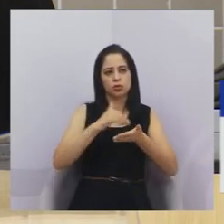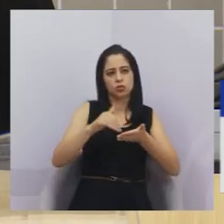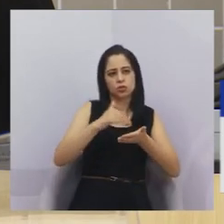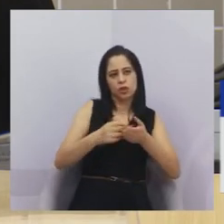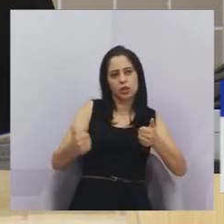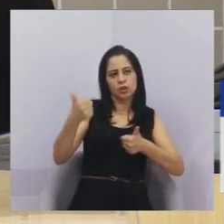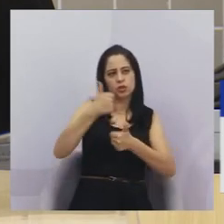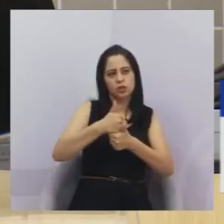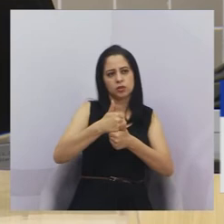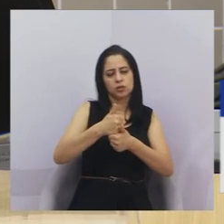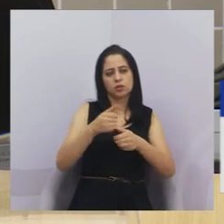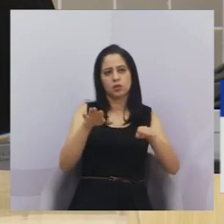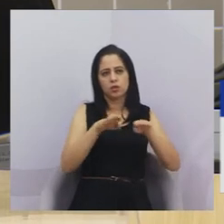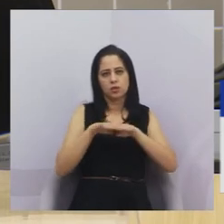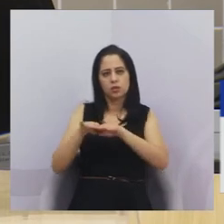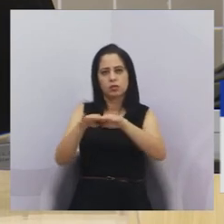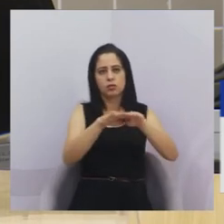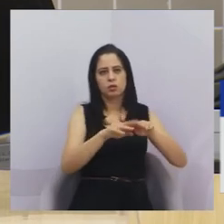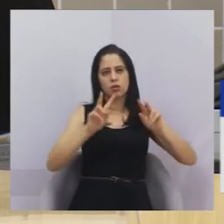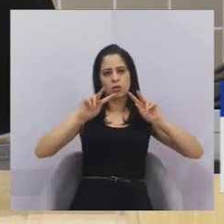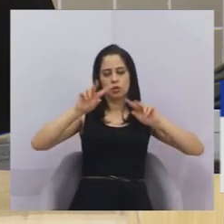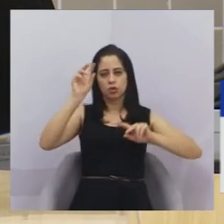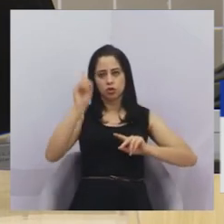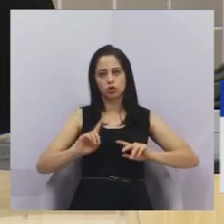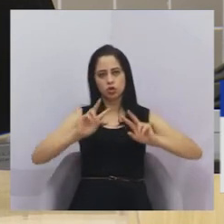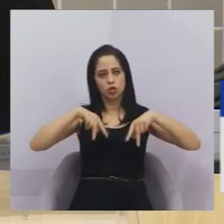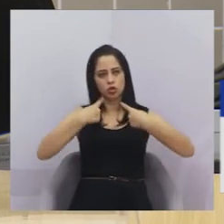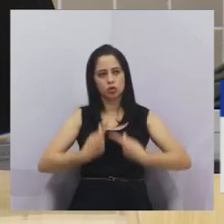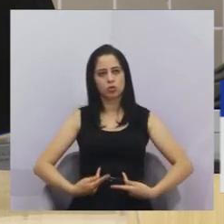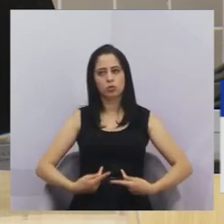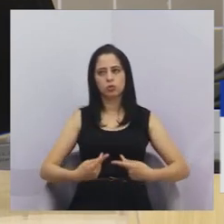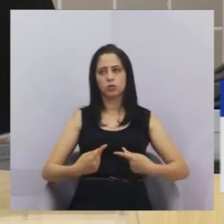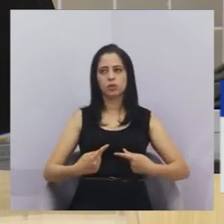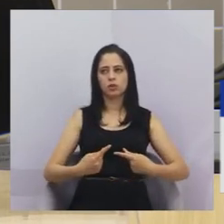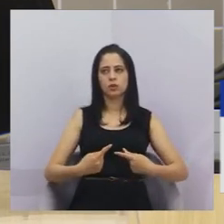Subsecretário de Igualdade e Direitos Humanos, referência CC1,